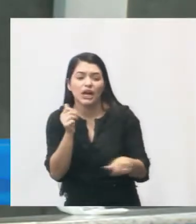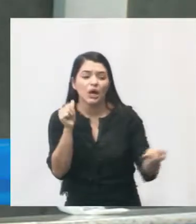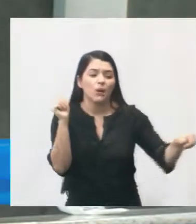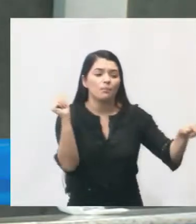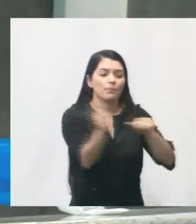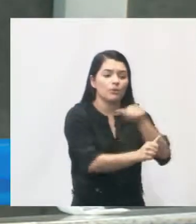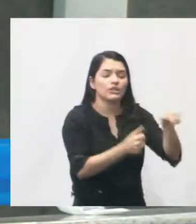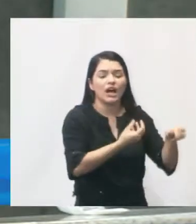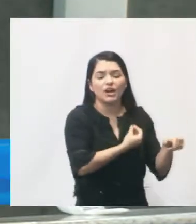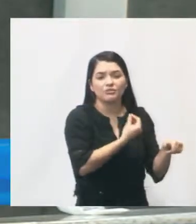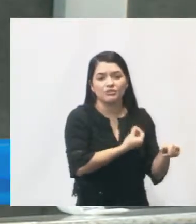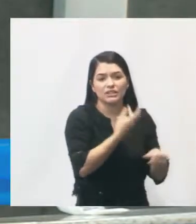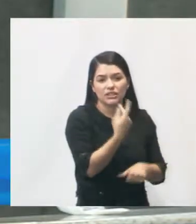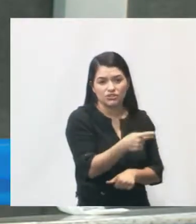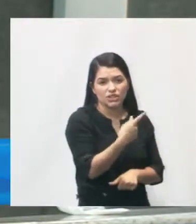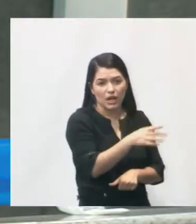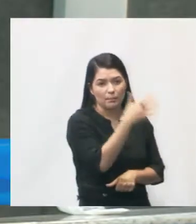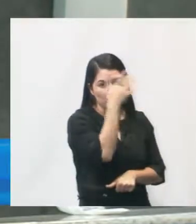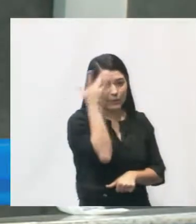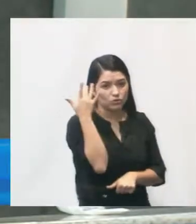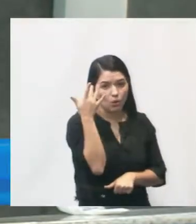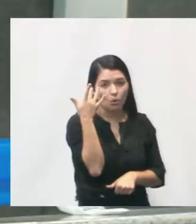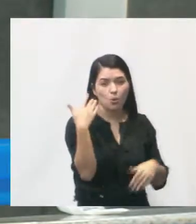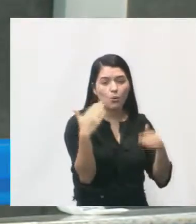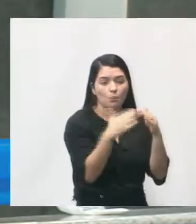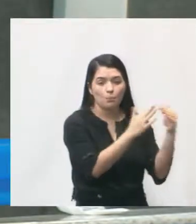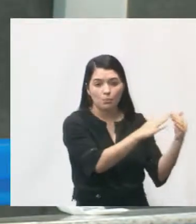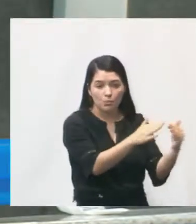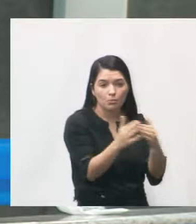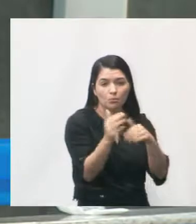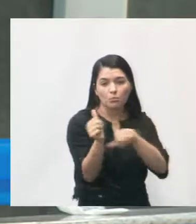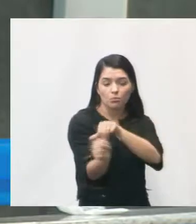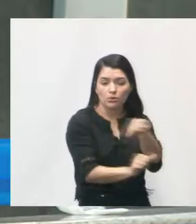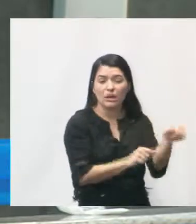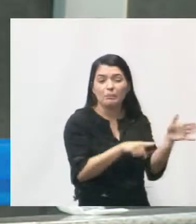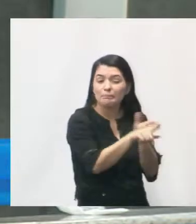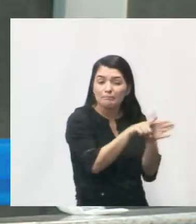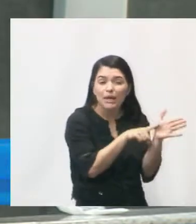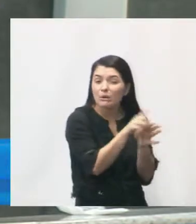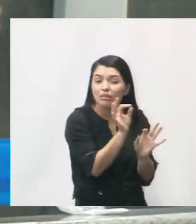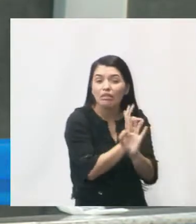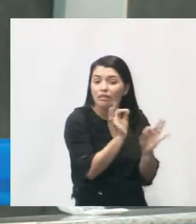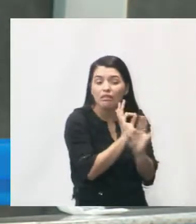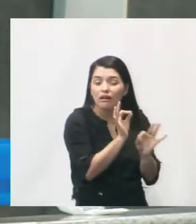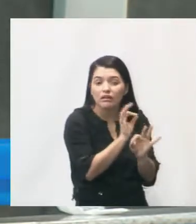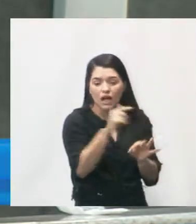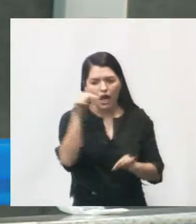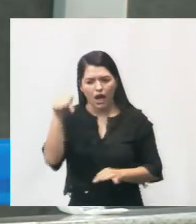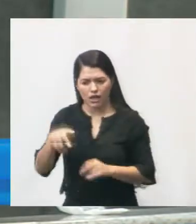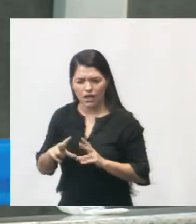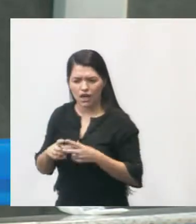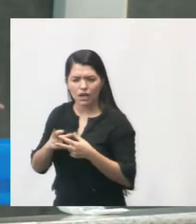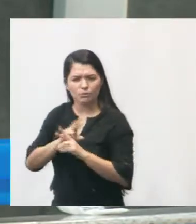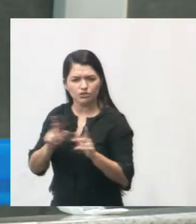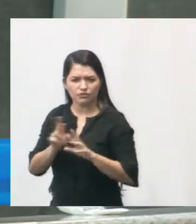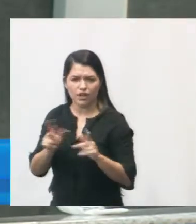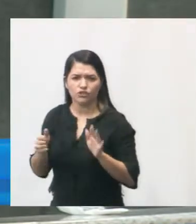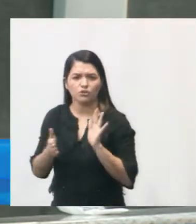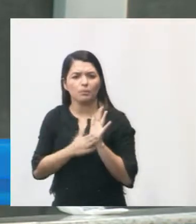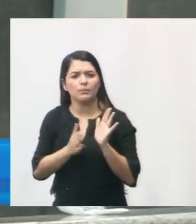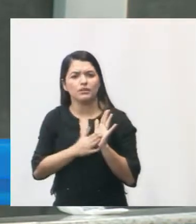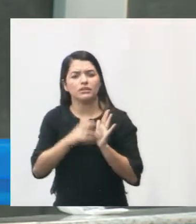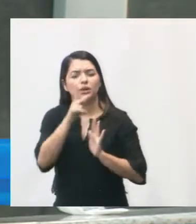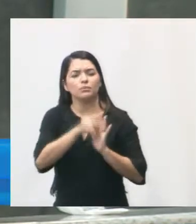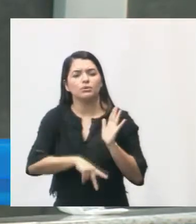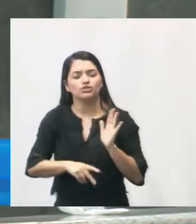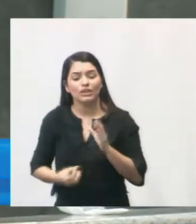vida, mexer no bem-estar do morador de Vitória sem a consulta a ele. Aqui não. É um projeto que vem, que